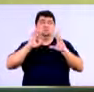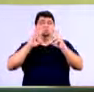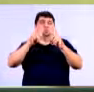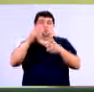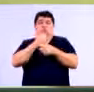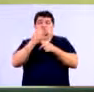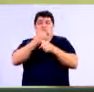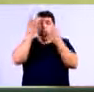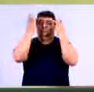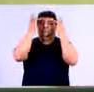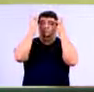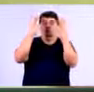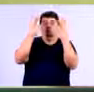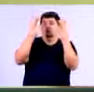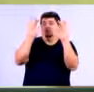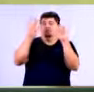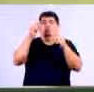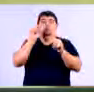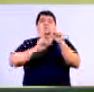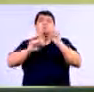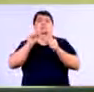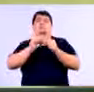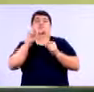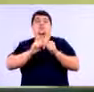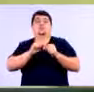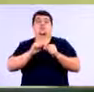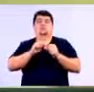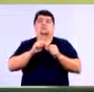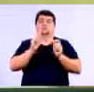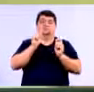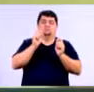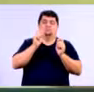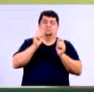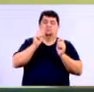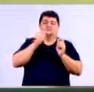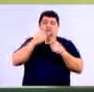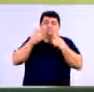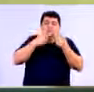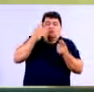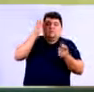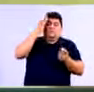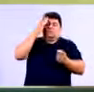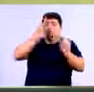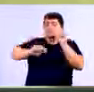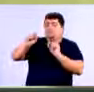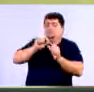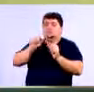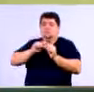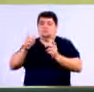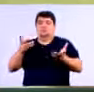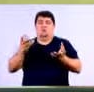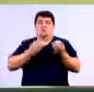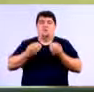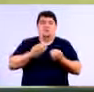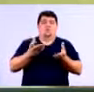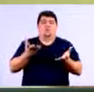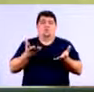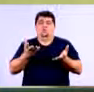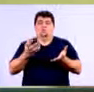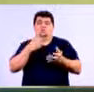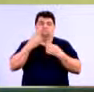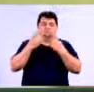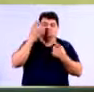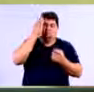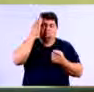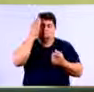que os economistas querem dizer, né? Quando eles falam cenário de incerteza. A gente não consegue medir o tamanho do risco, a gente não consegue se proteger contra esse risco, a gente não sabe o que pode